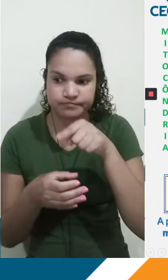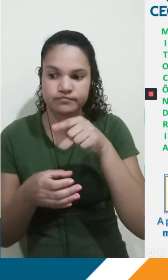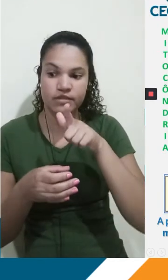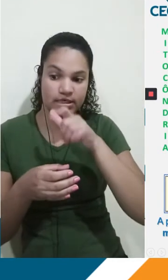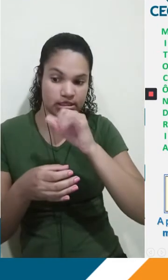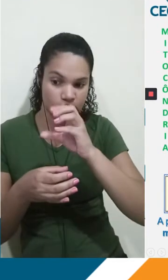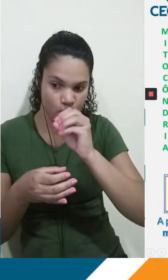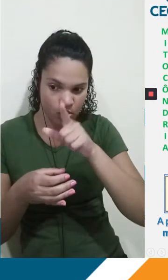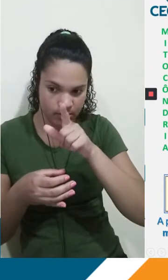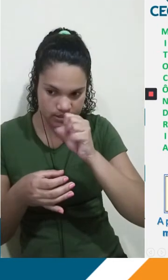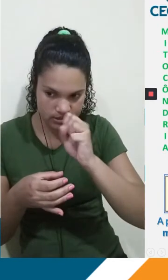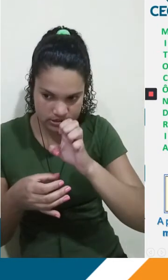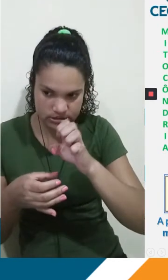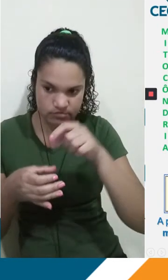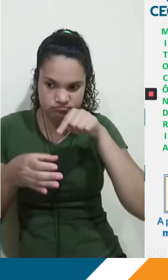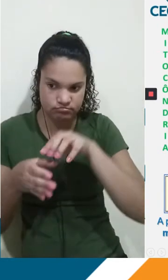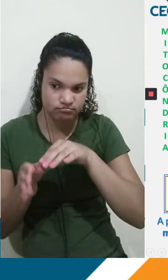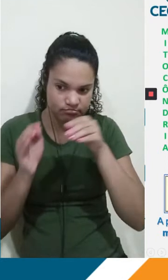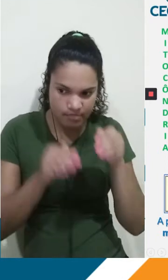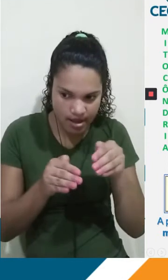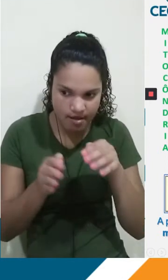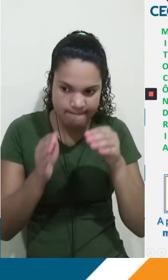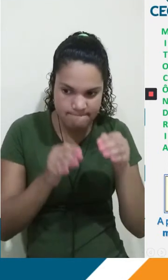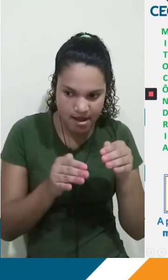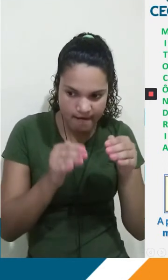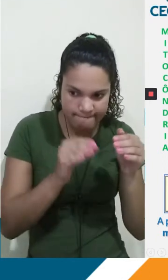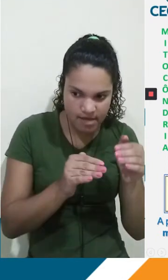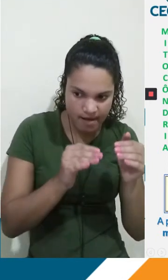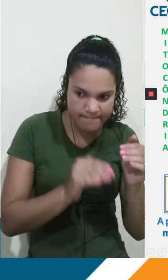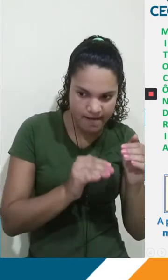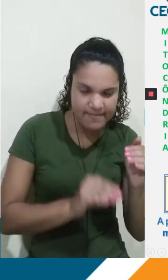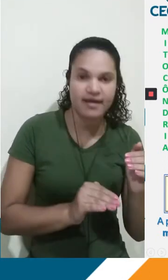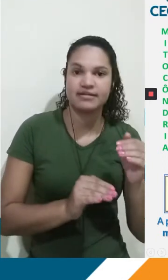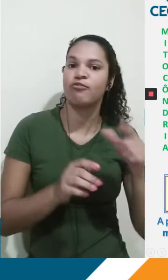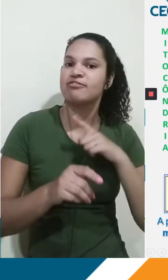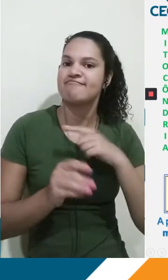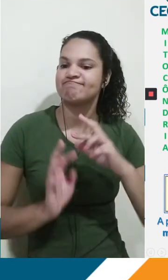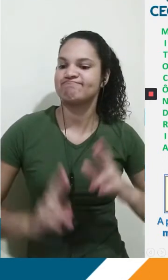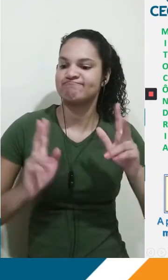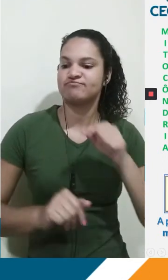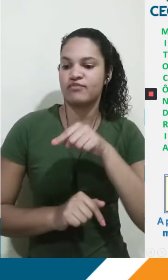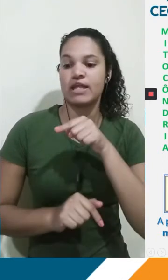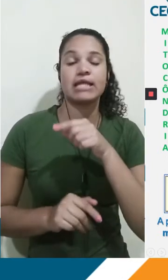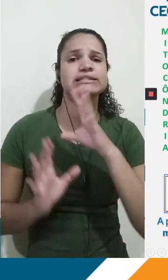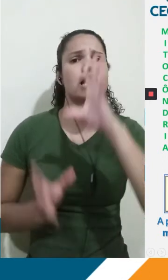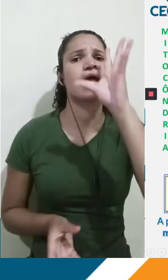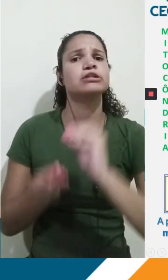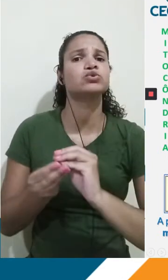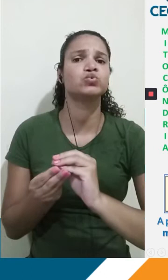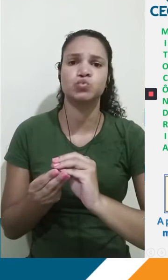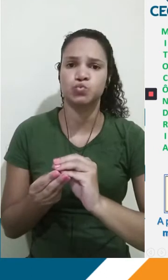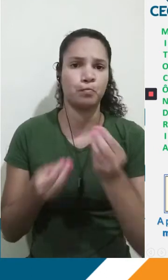glicólise, oxidação do piruvato, ciclo do ácido cítrico e cadeia de transporte de elétrons. Então esse aqui é um